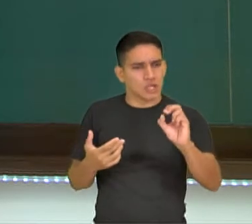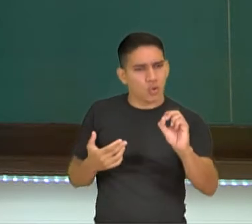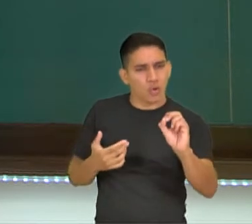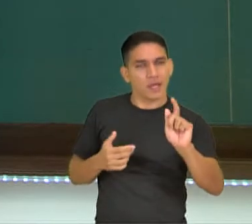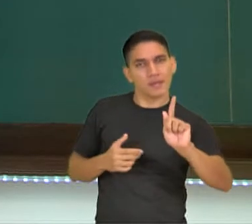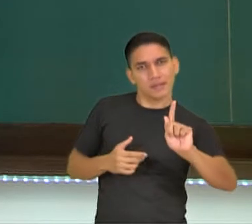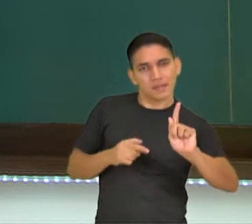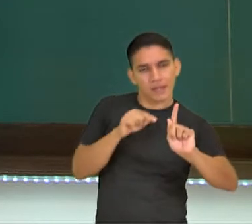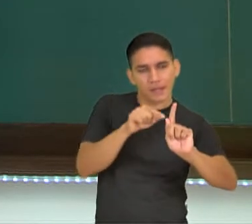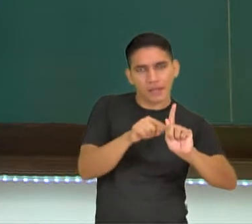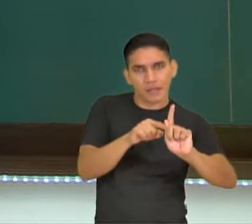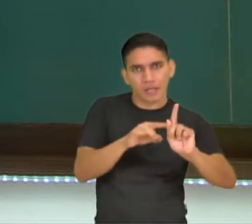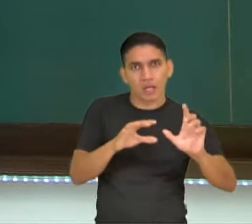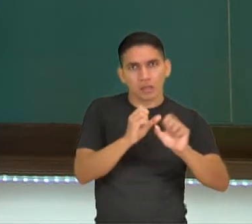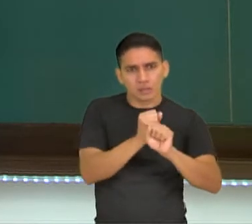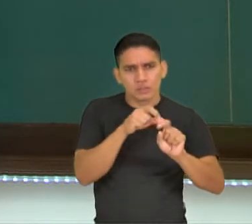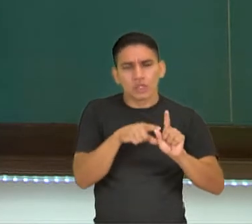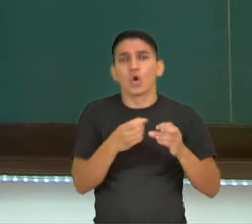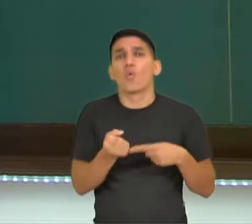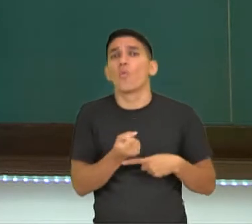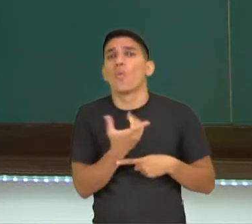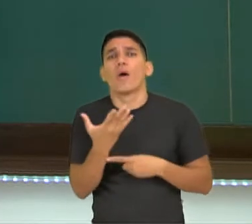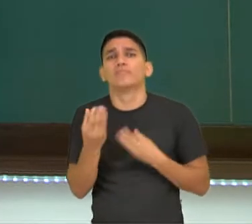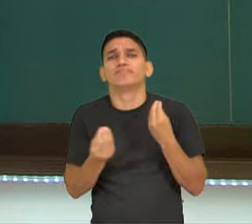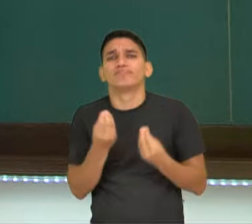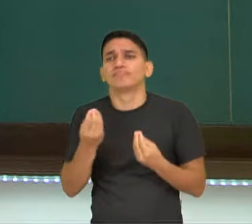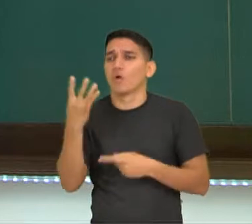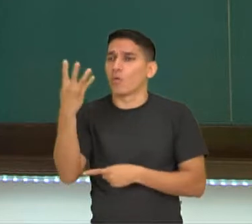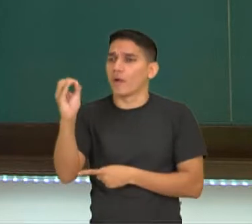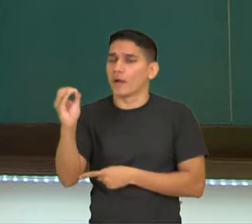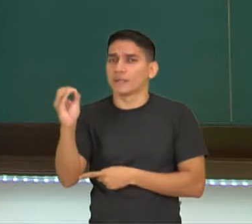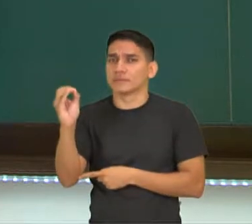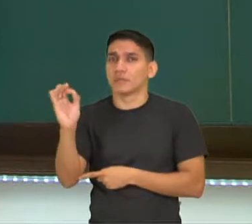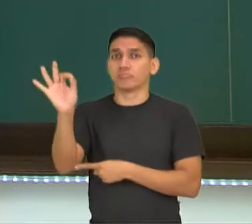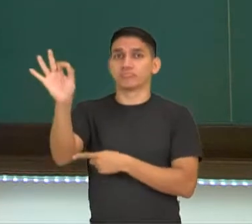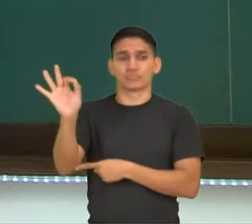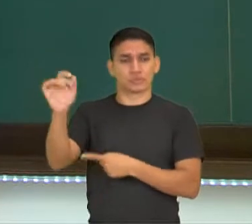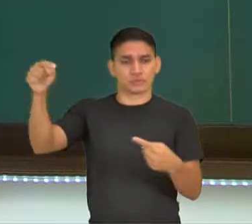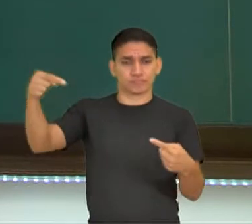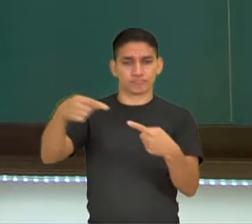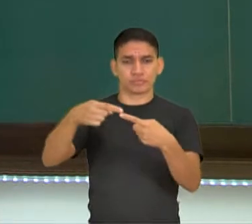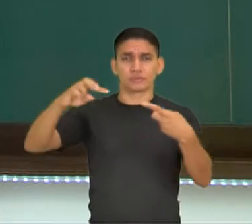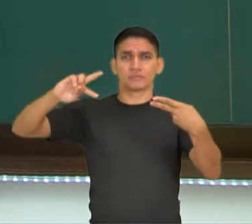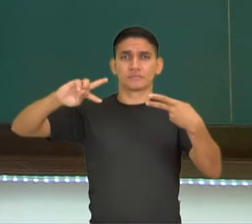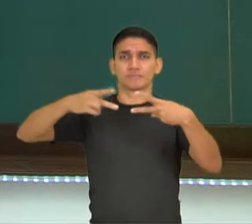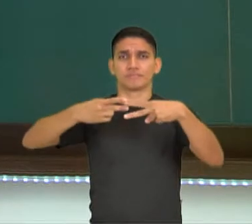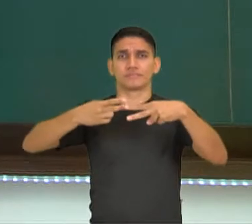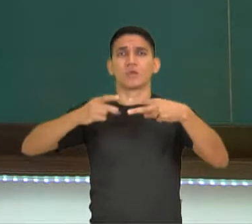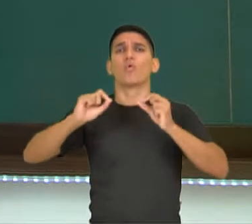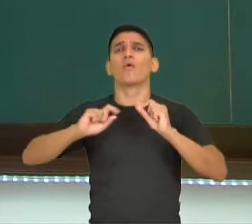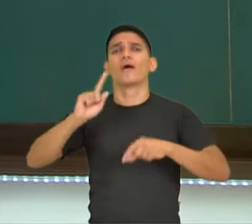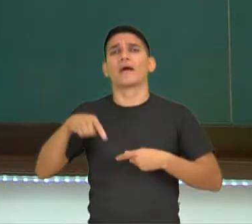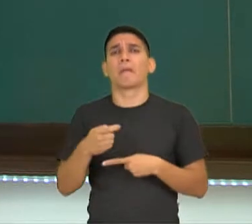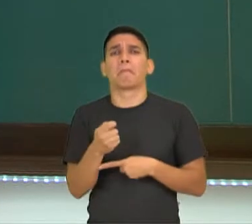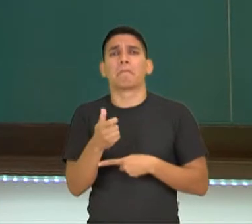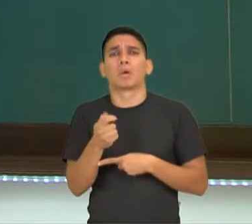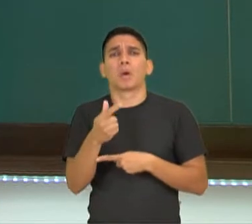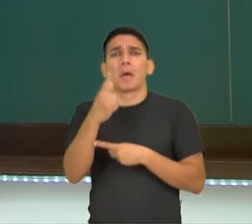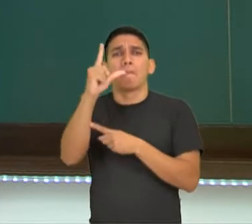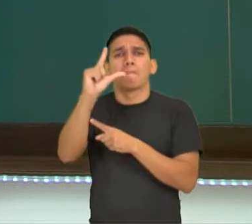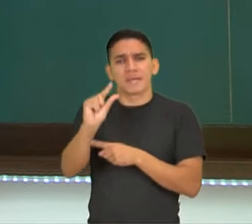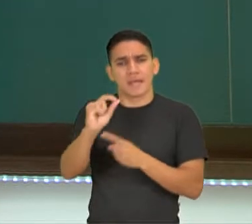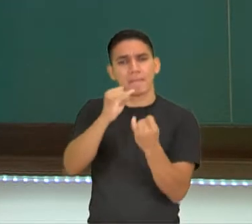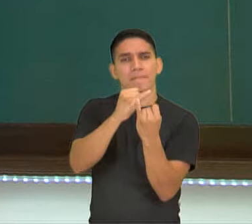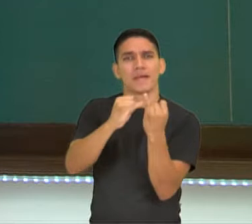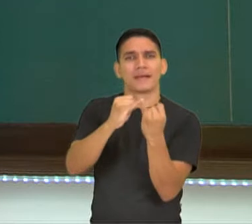no total. E como é que eu calculo 40% de 50? É um pouco menos da metade. É como